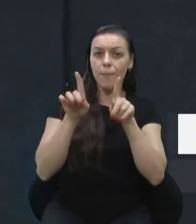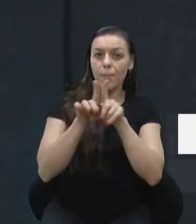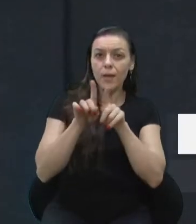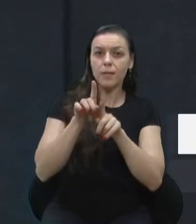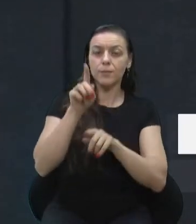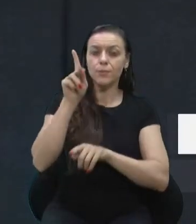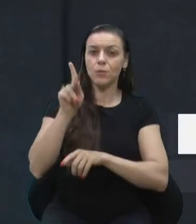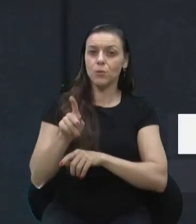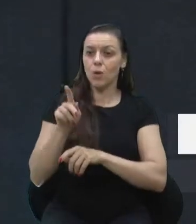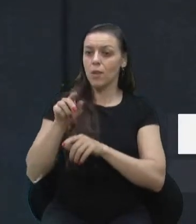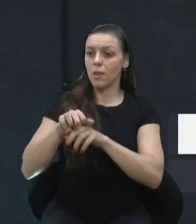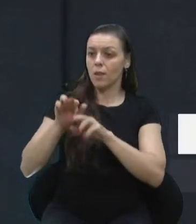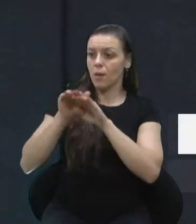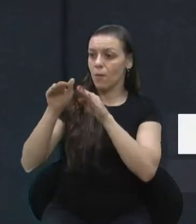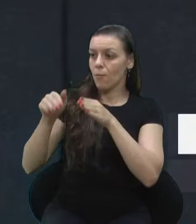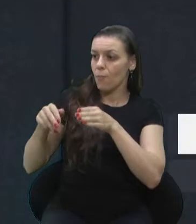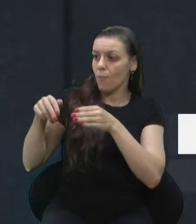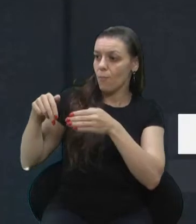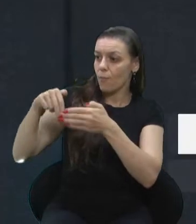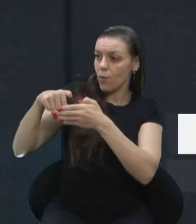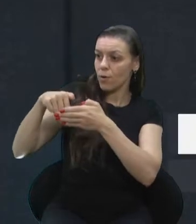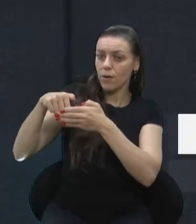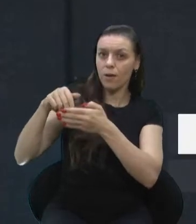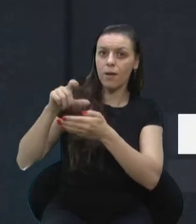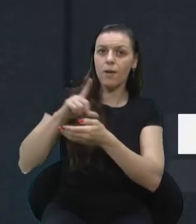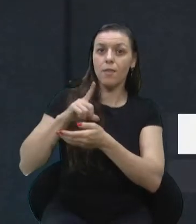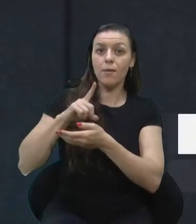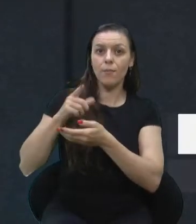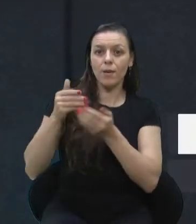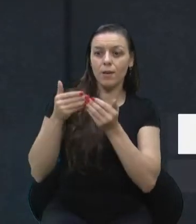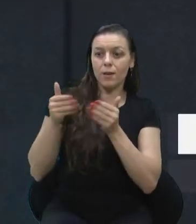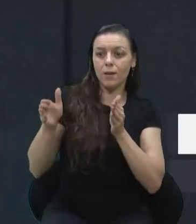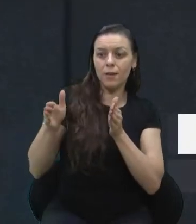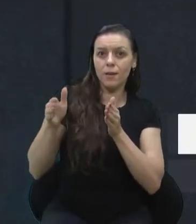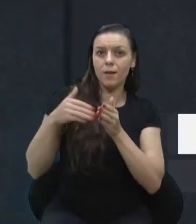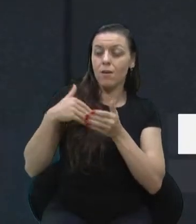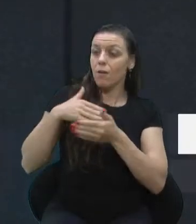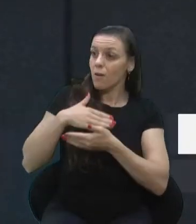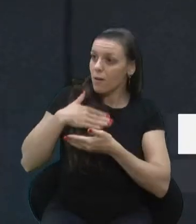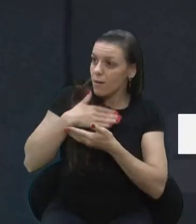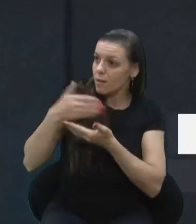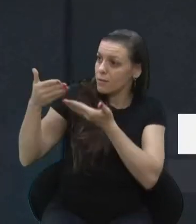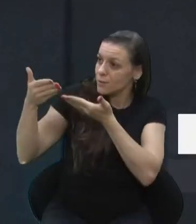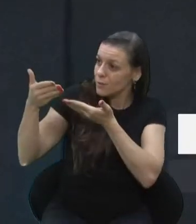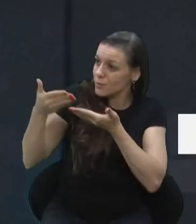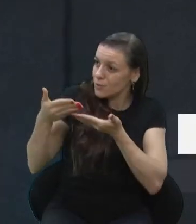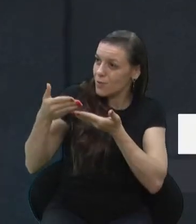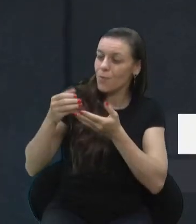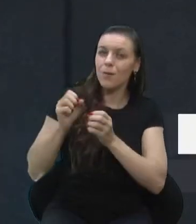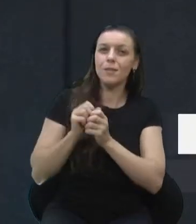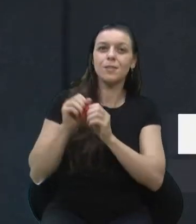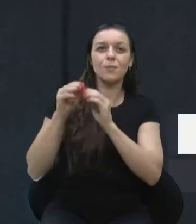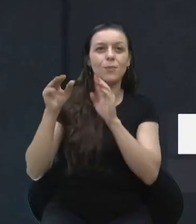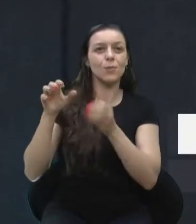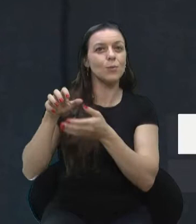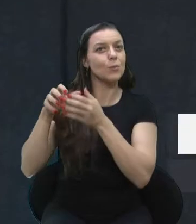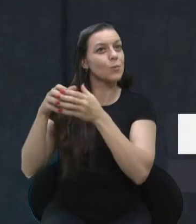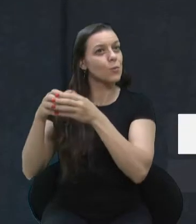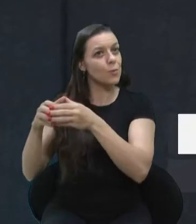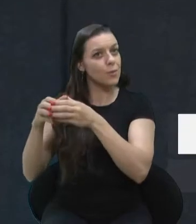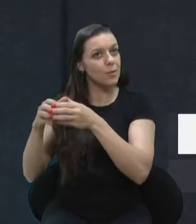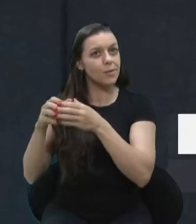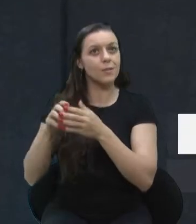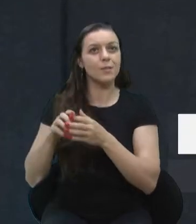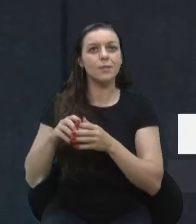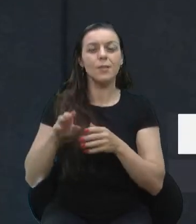trabalham na portaria, você que trabalha na portaria, você está gentil ao receber os nossos turistas. Cumprimentos a